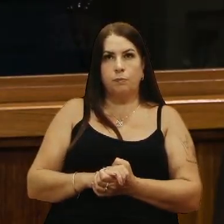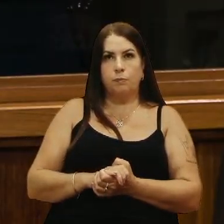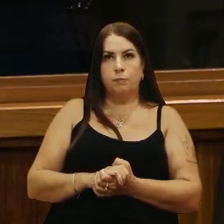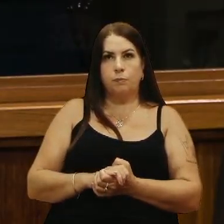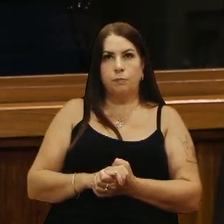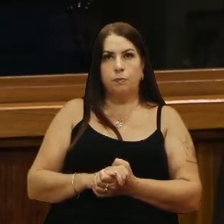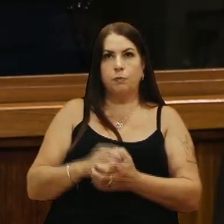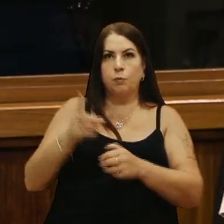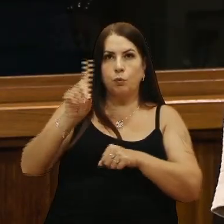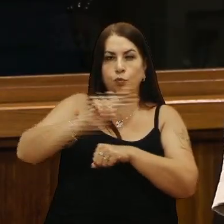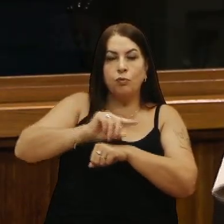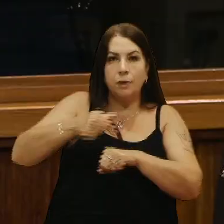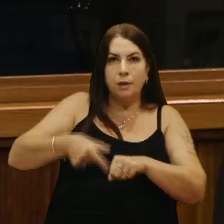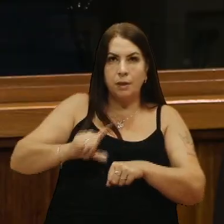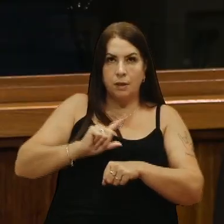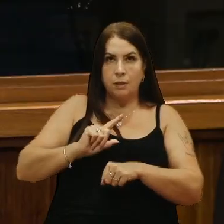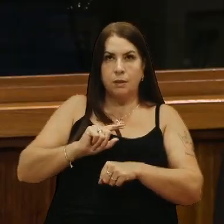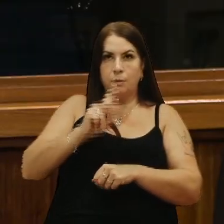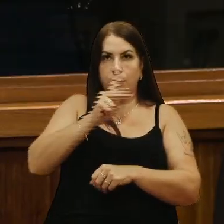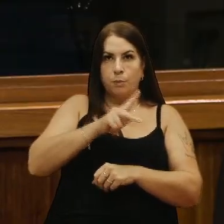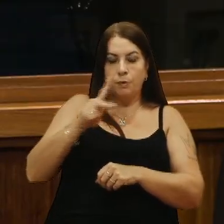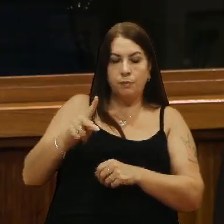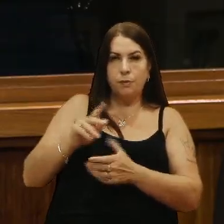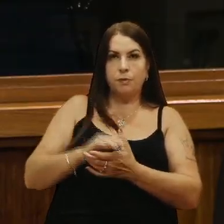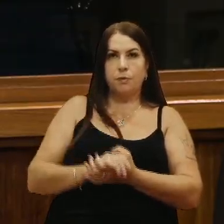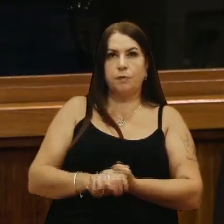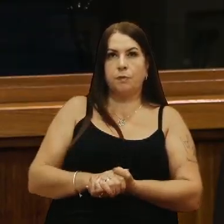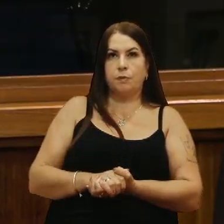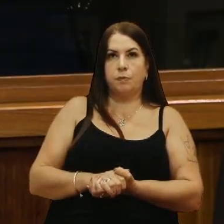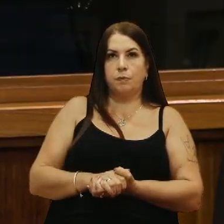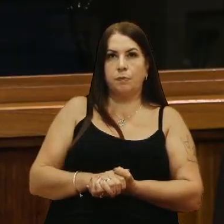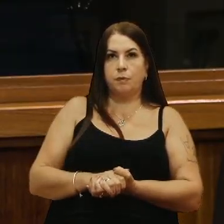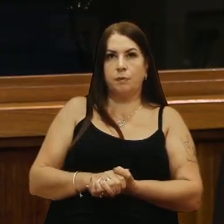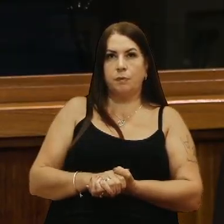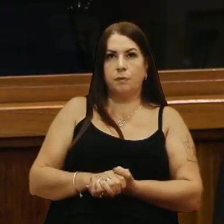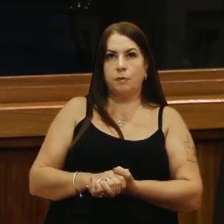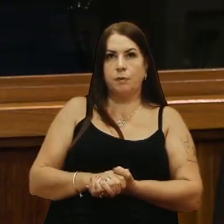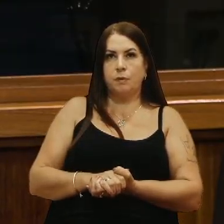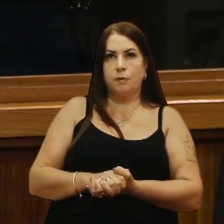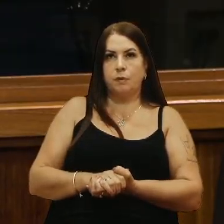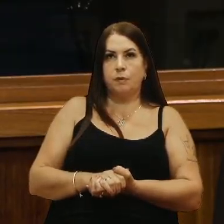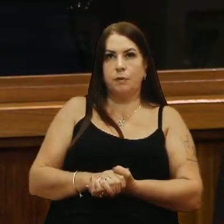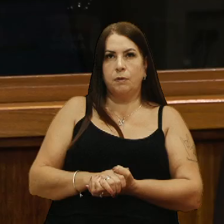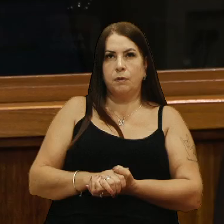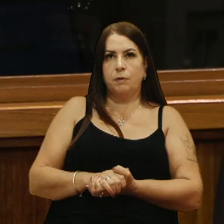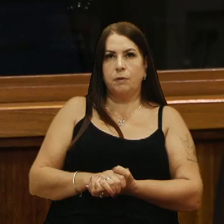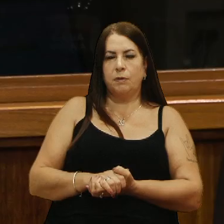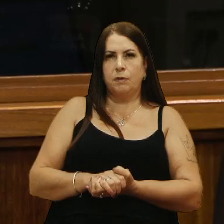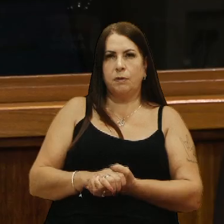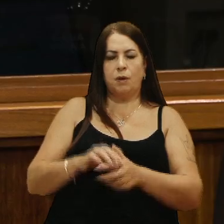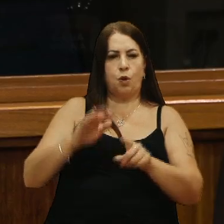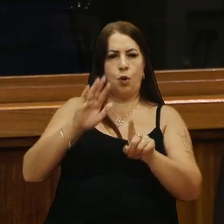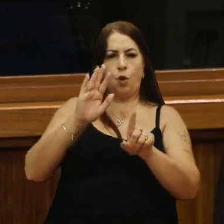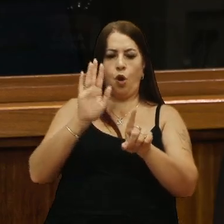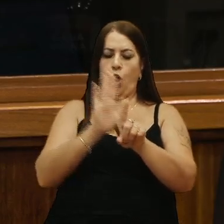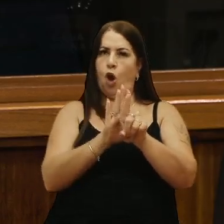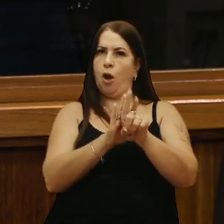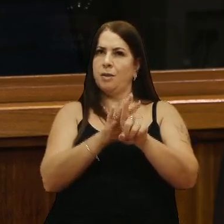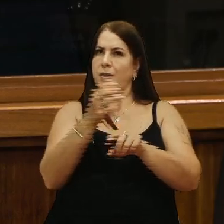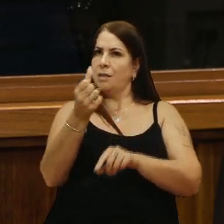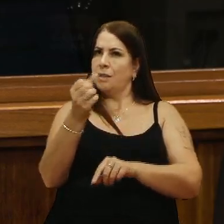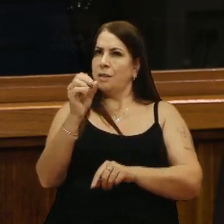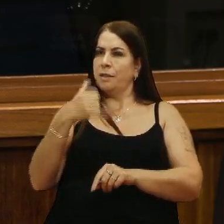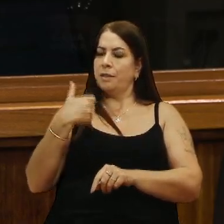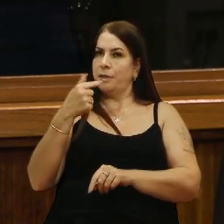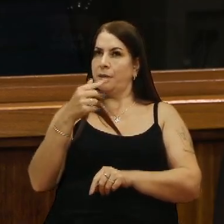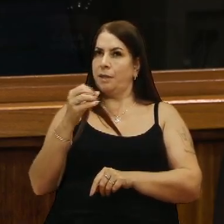que um dia antes, uma professora de Costa, de 60, quase 70 anos, se eu não me